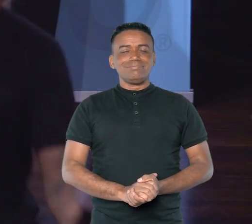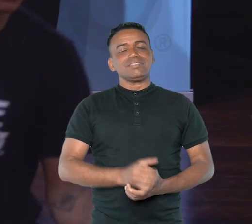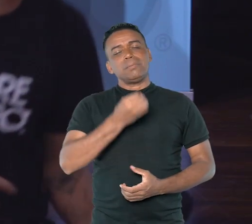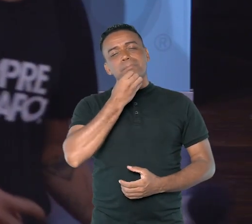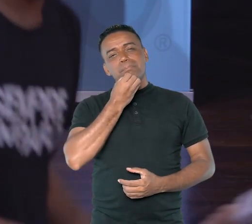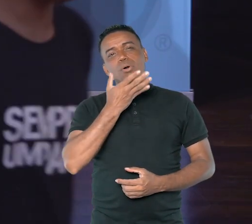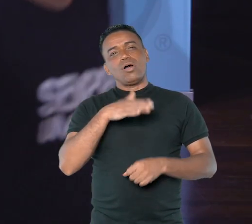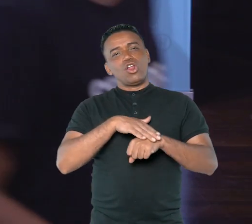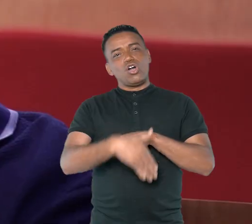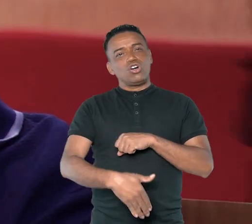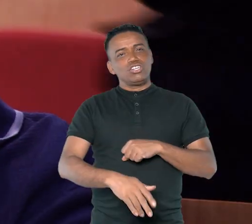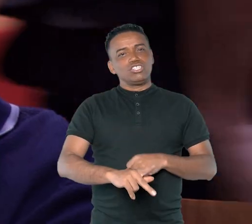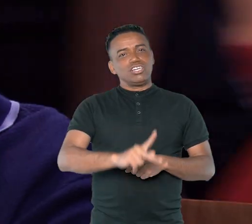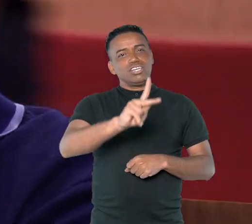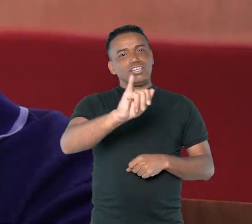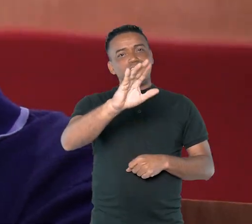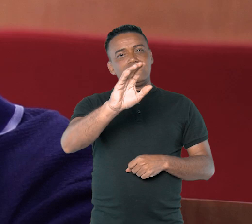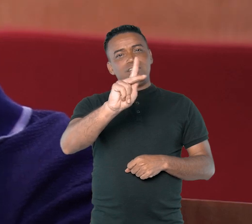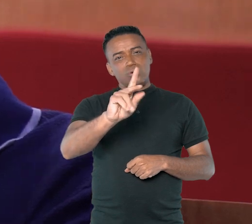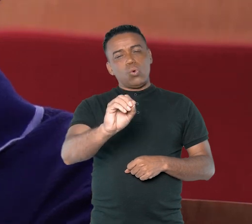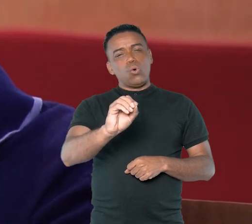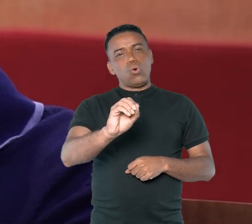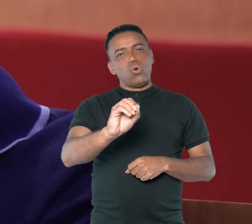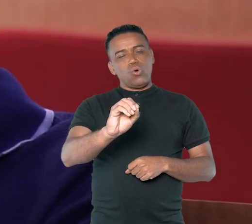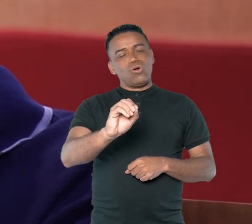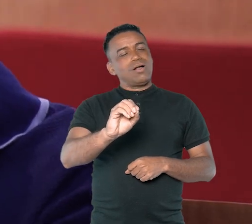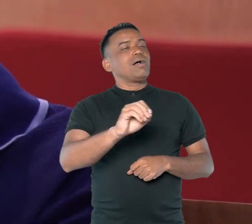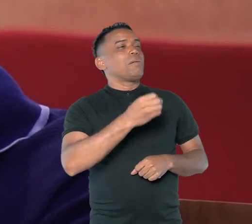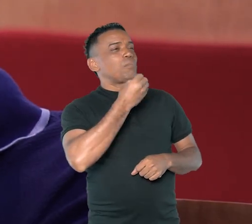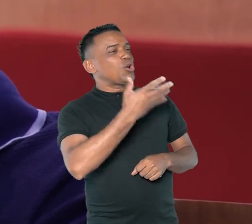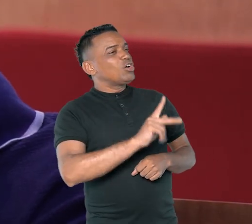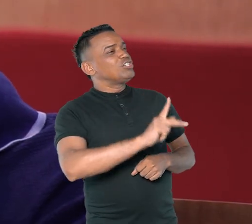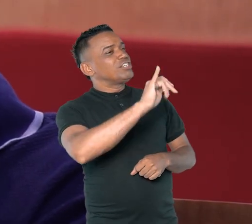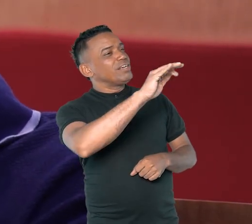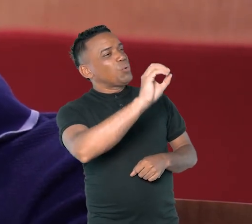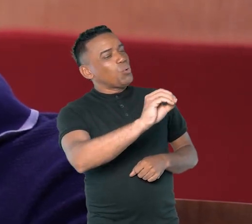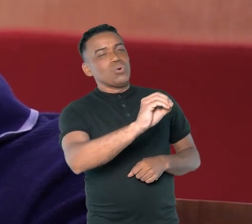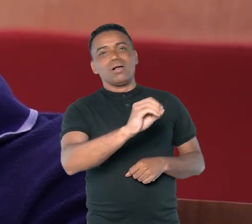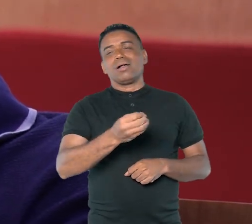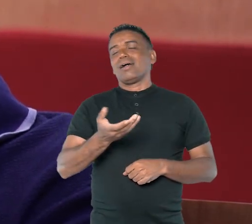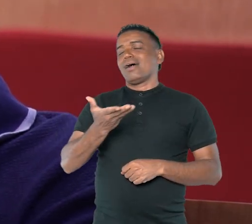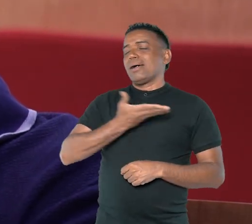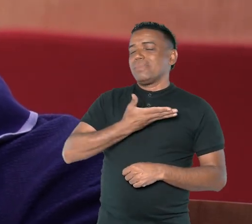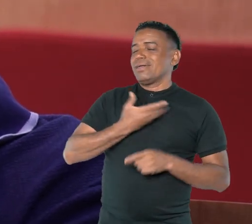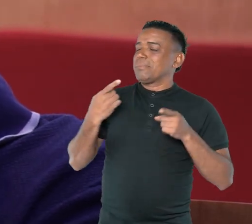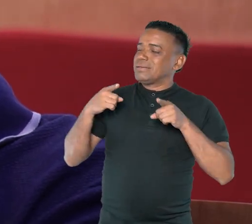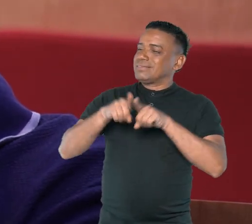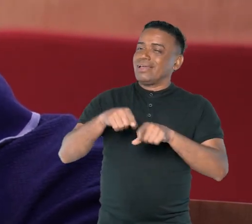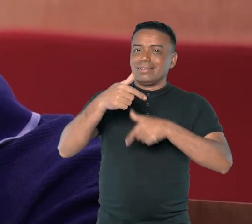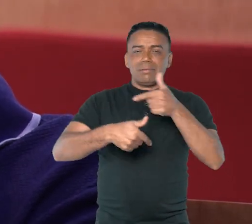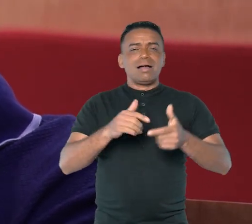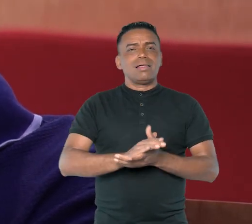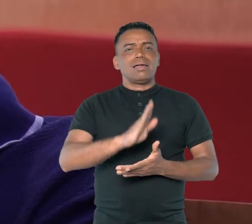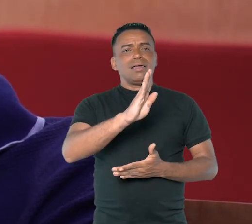Boa noite, Kiko Ferreira. Boa noite, boa noite. Boa noite, Kiko Ferreira. Amiga e parceira de trabalho. Bob Dylan